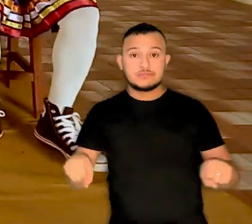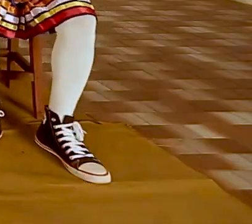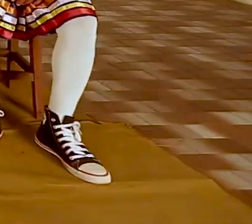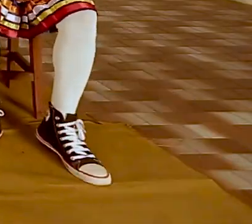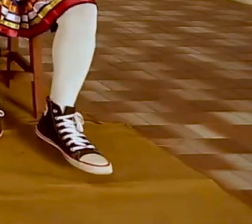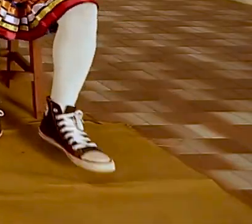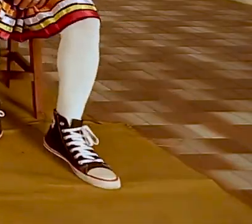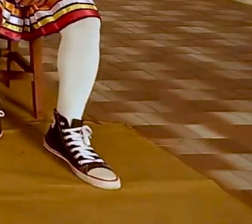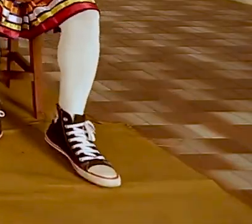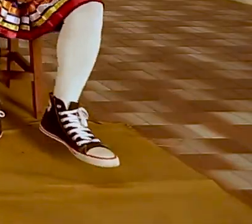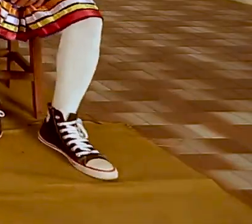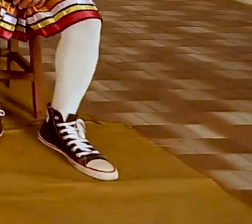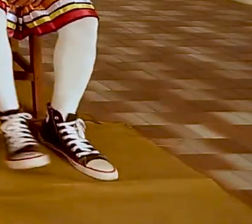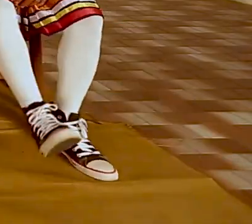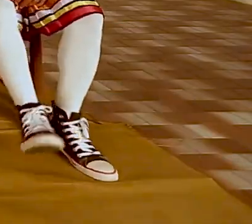na mentira.